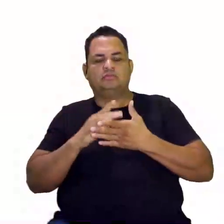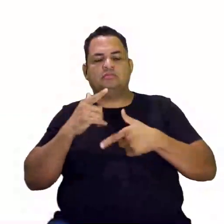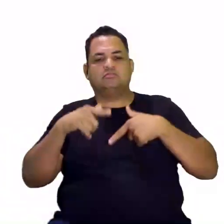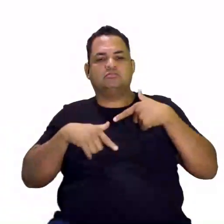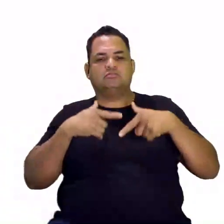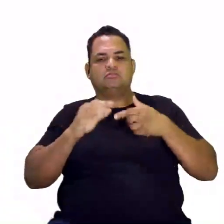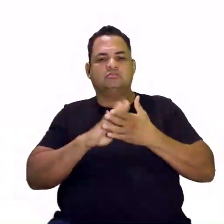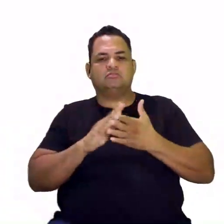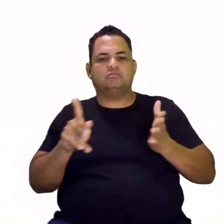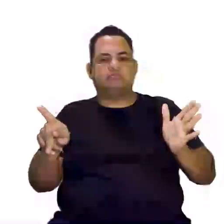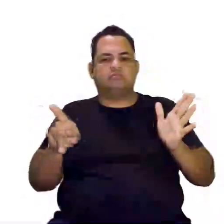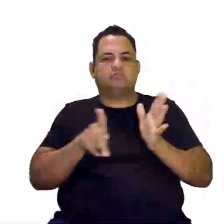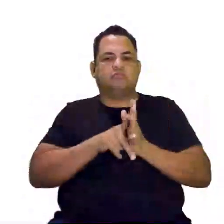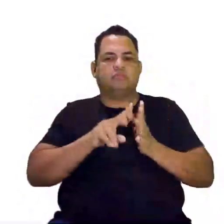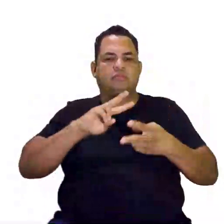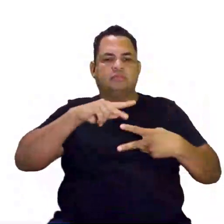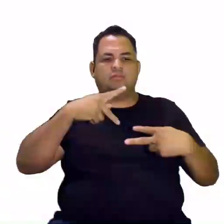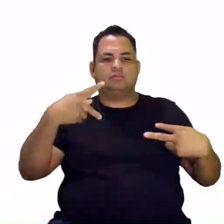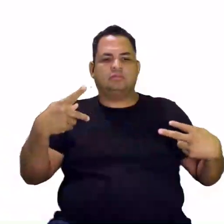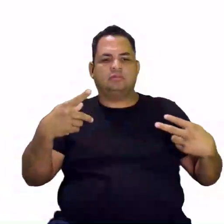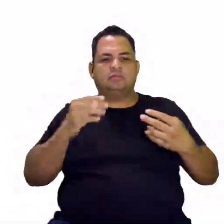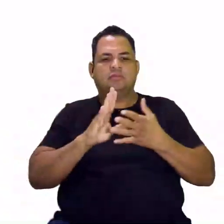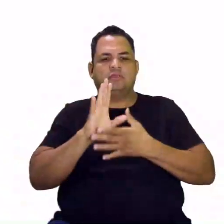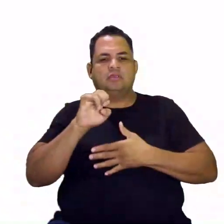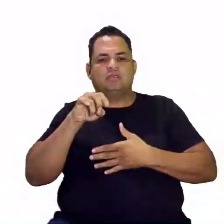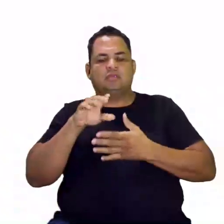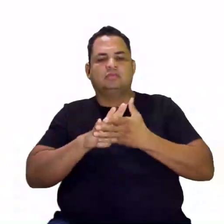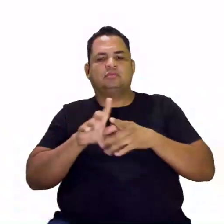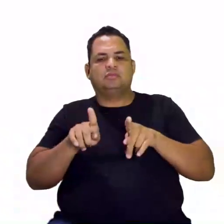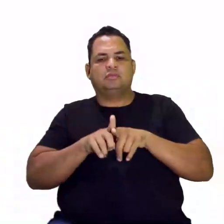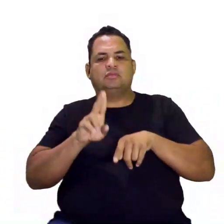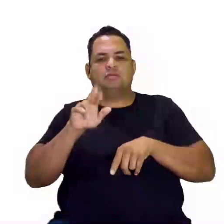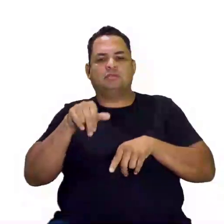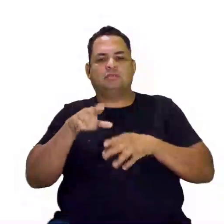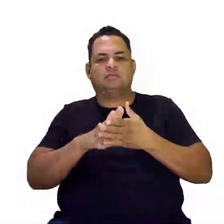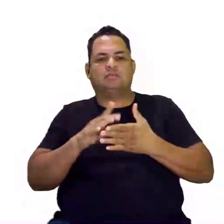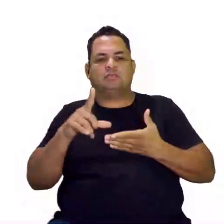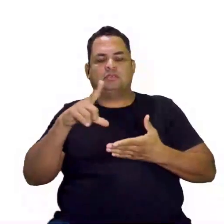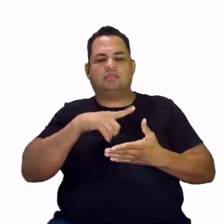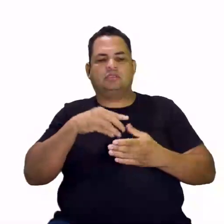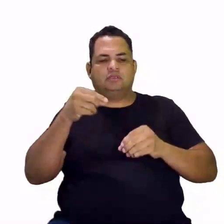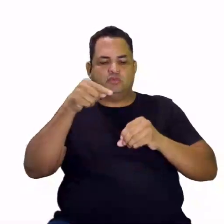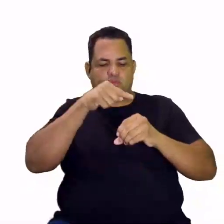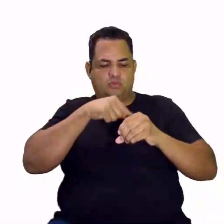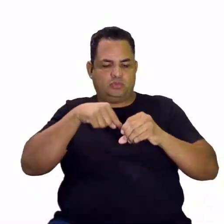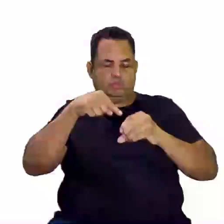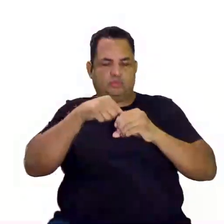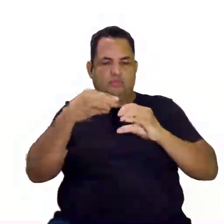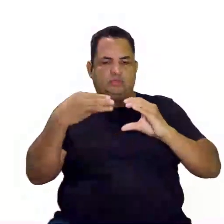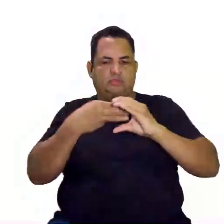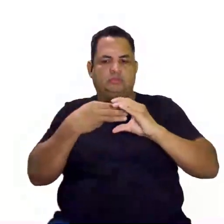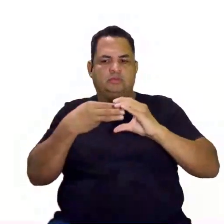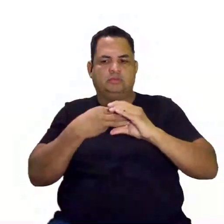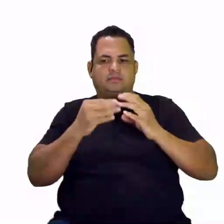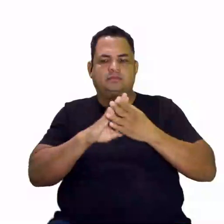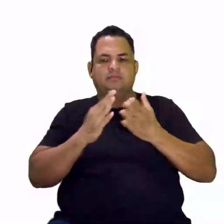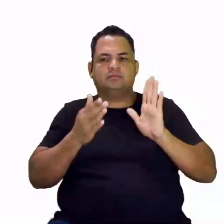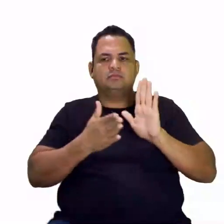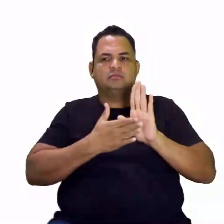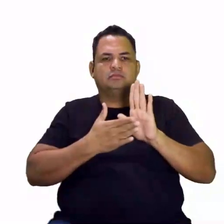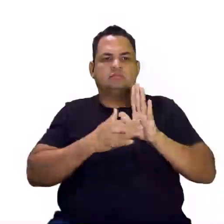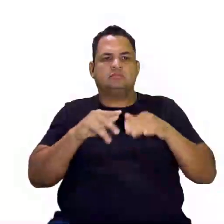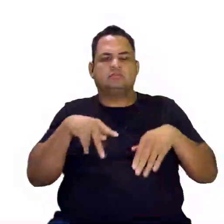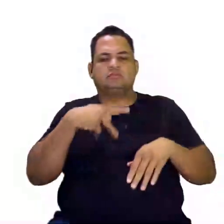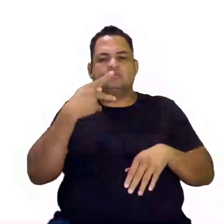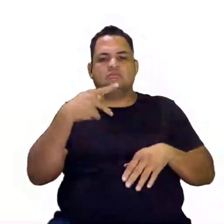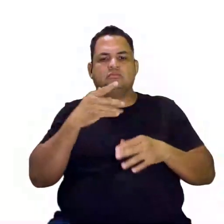são produzidas exclusivamente pelo DNA dessas organelas e não pelo DNA contido no núcleo das células. Então, essa é uma das evidências, mas a gente